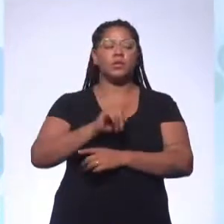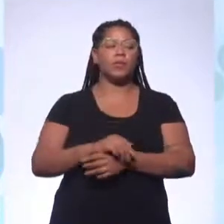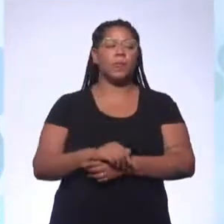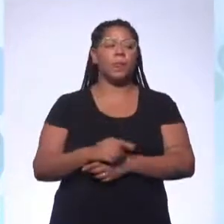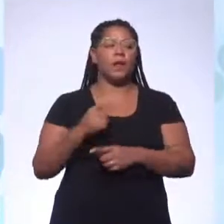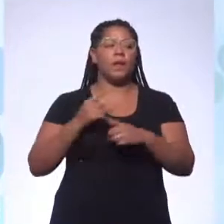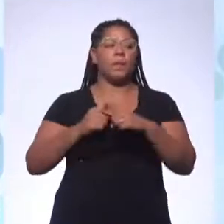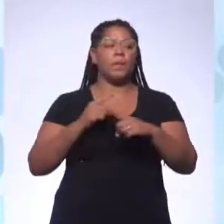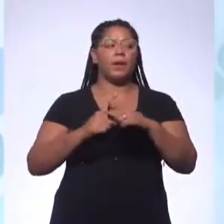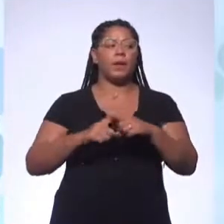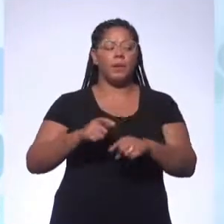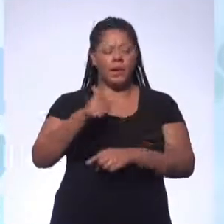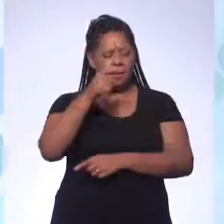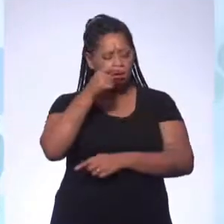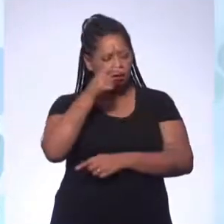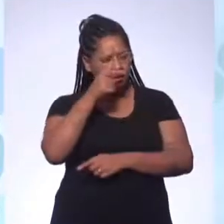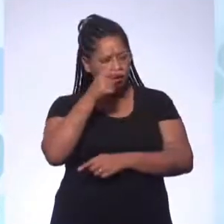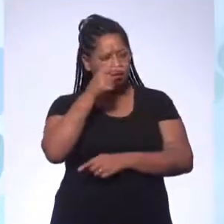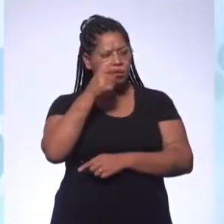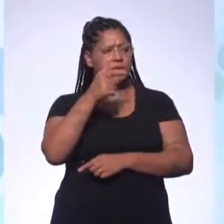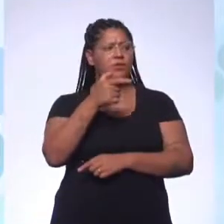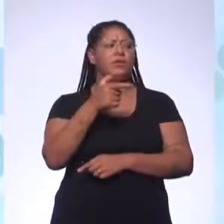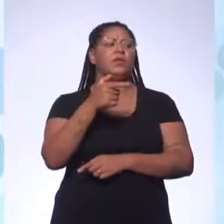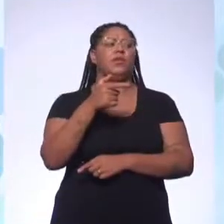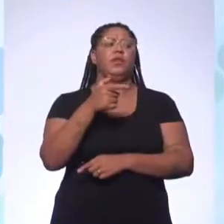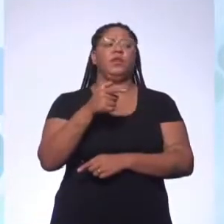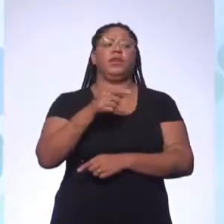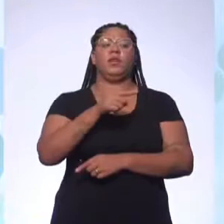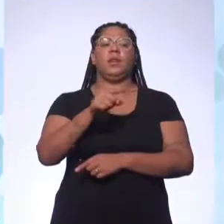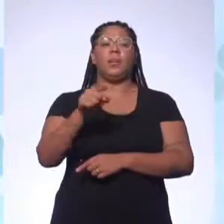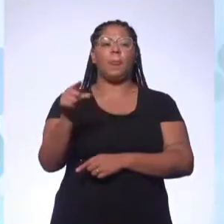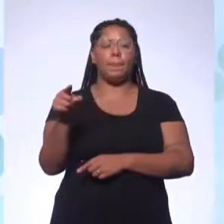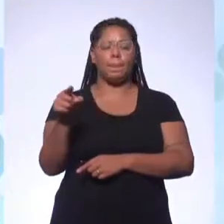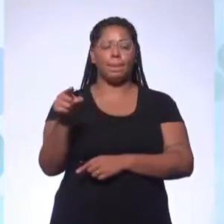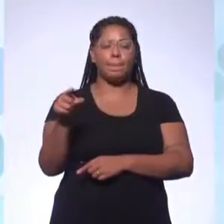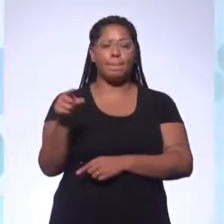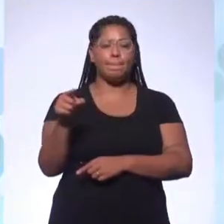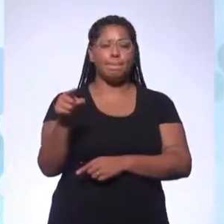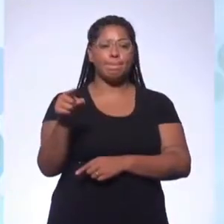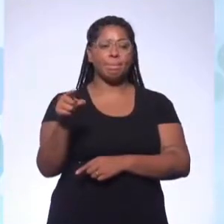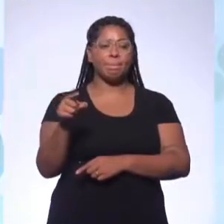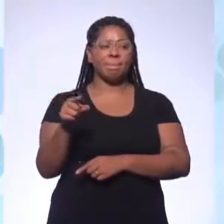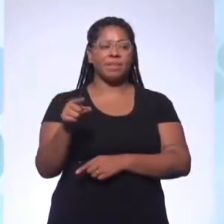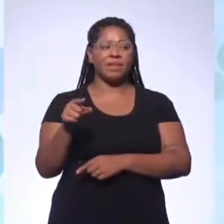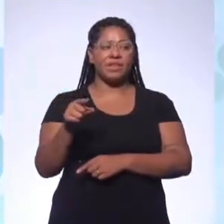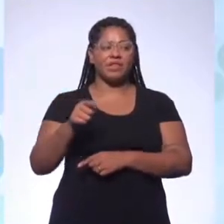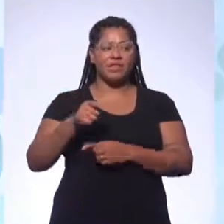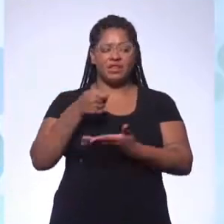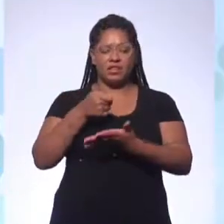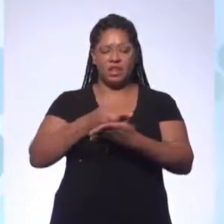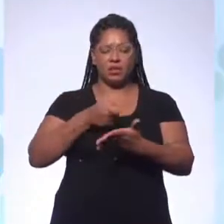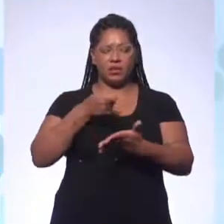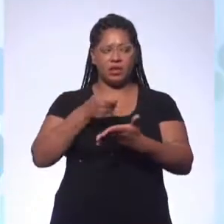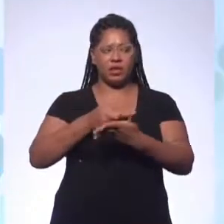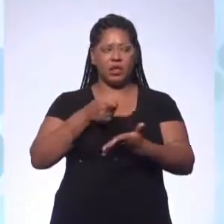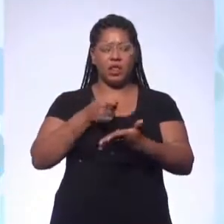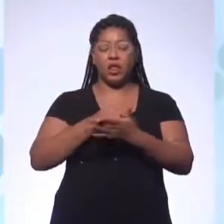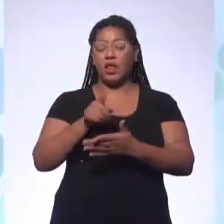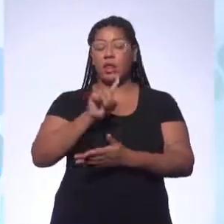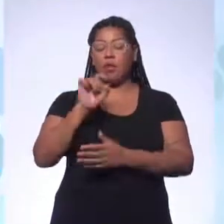era interessante ele ter com eles a ditadura e não o comunismo,